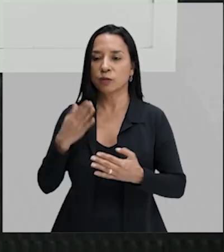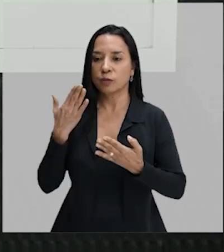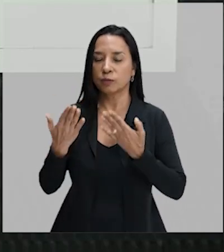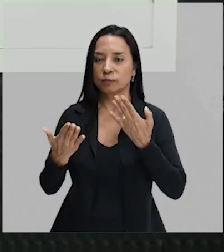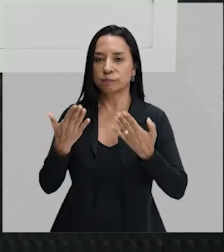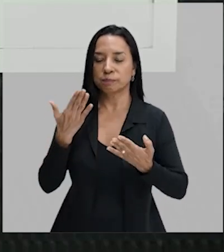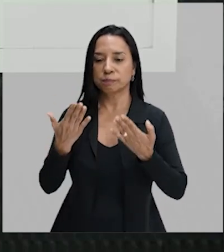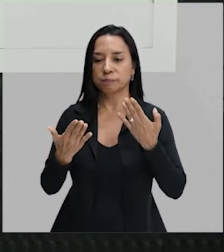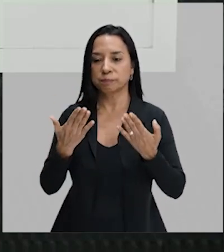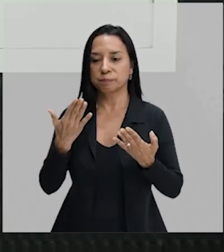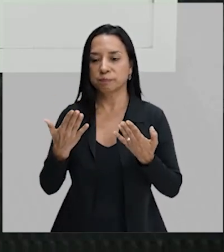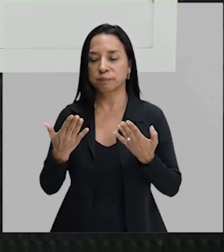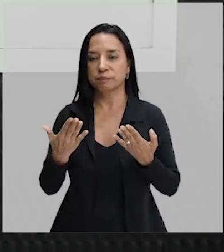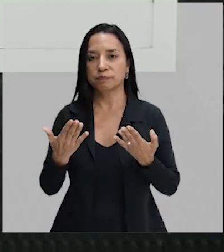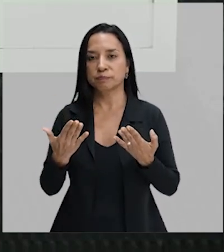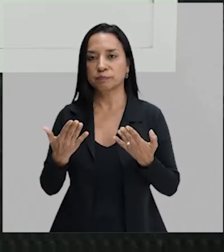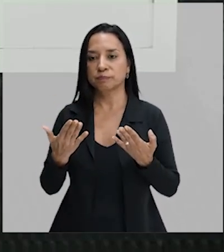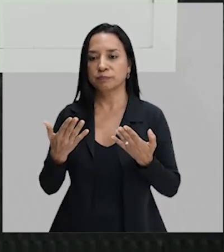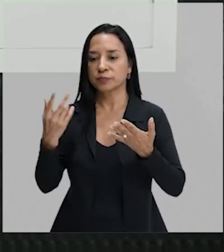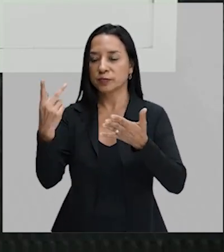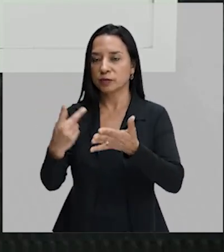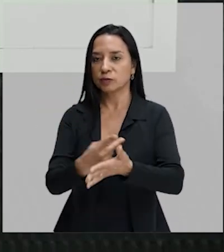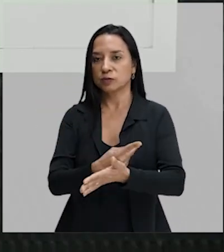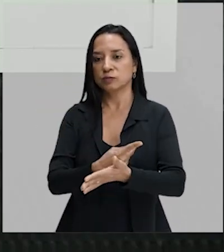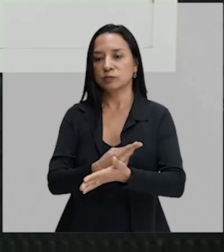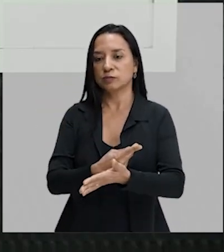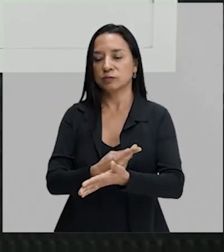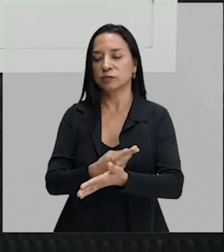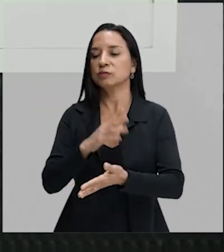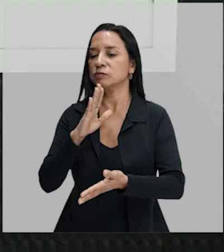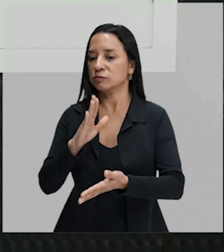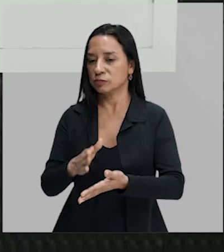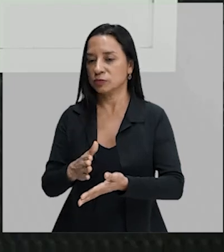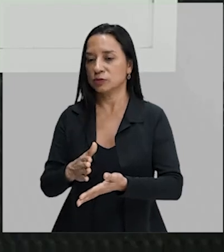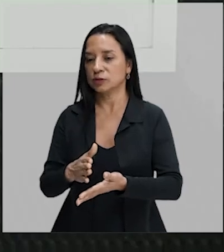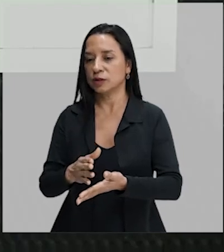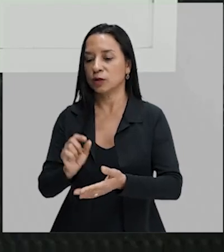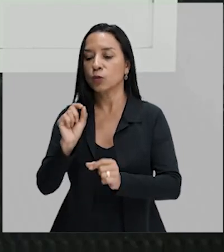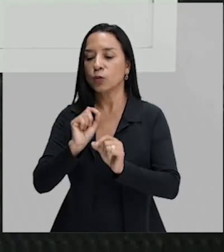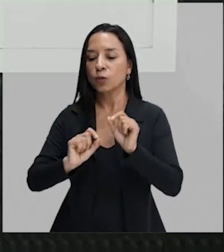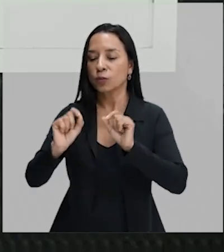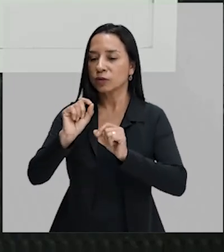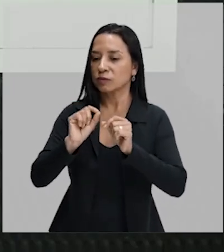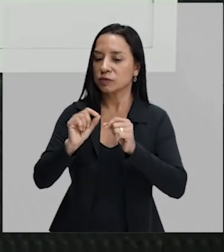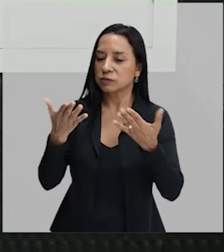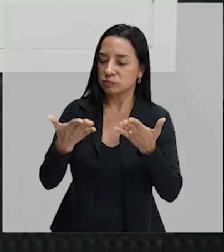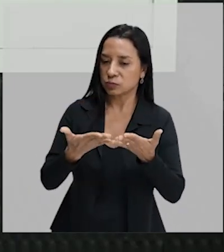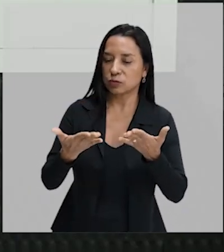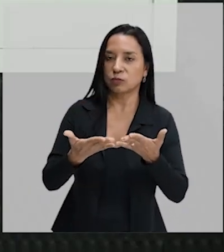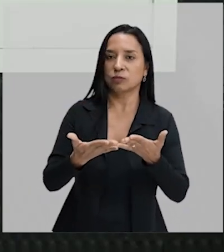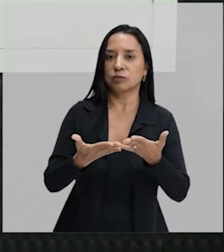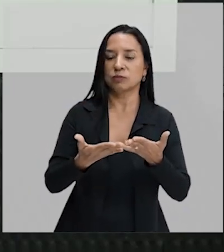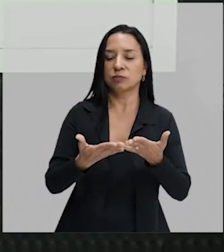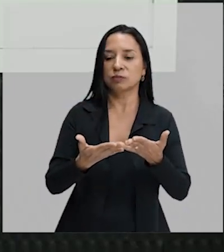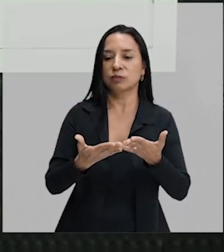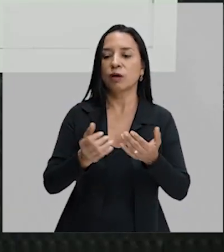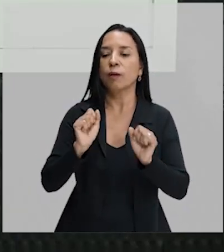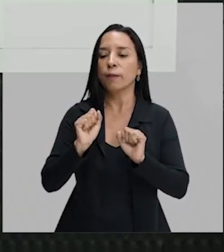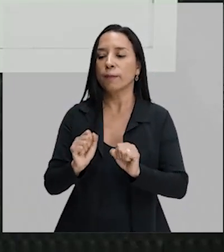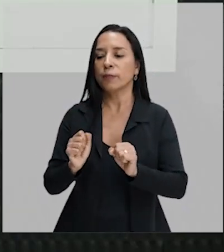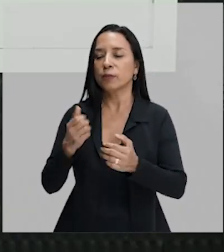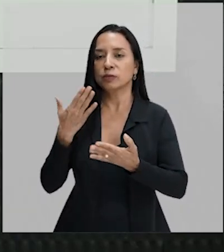comparar essas situações já ocorridas com o fenômeno que você está analisando. Você pode comparar